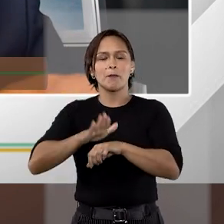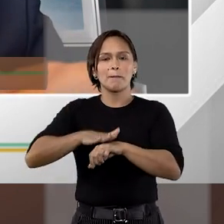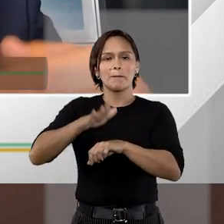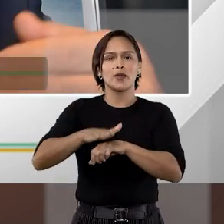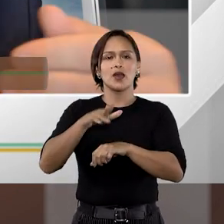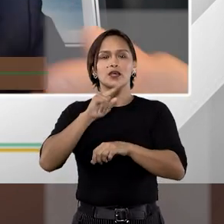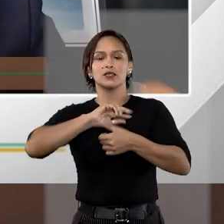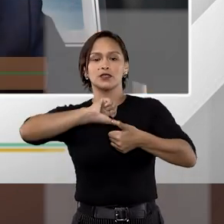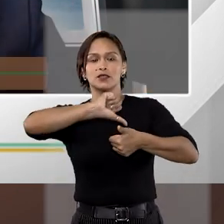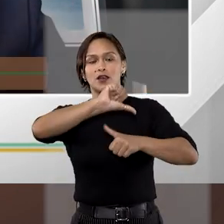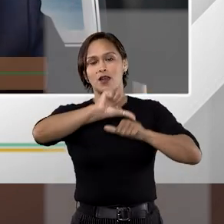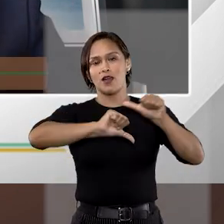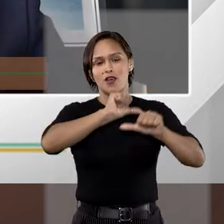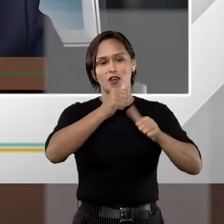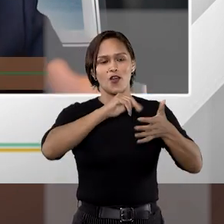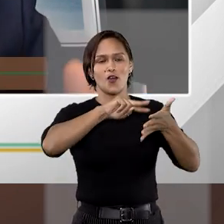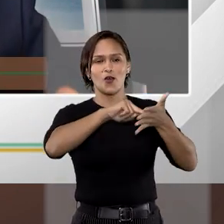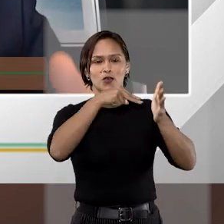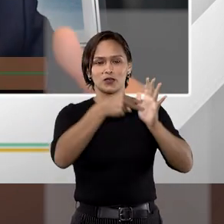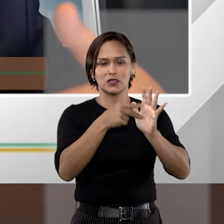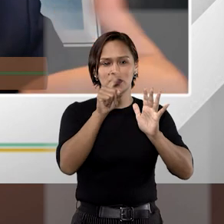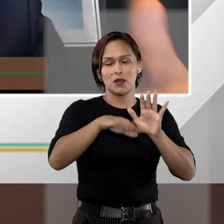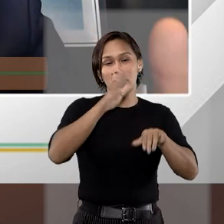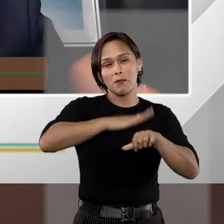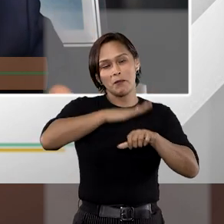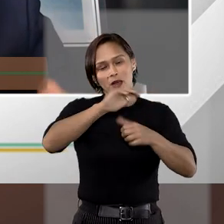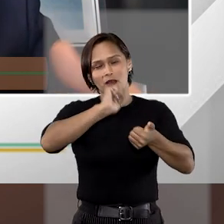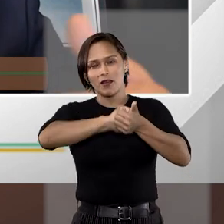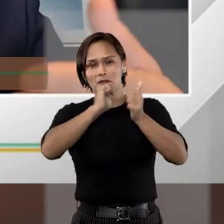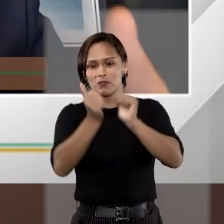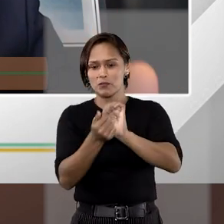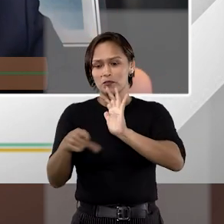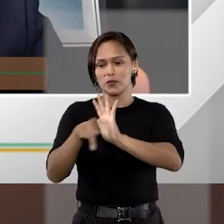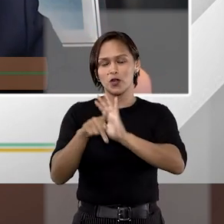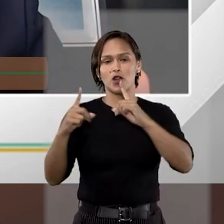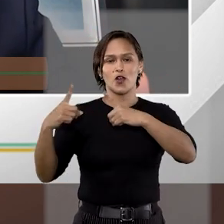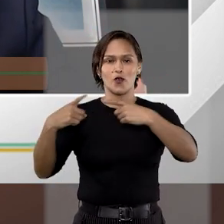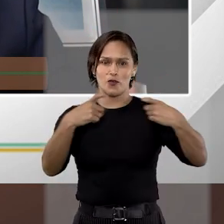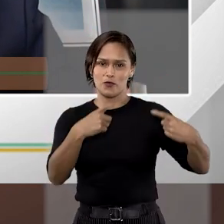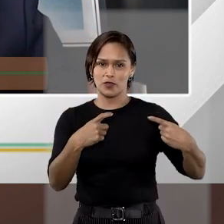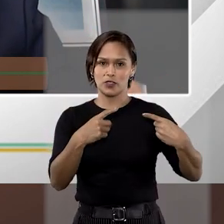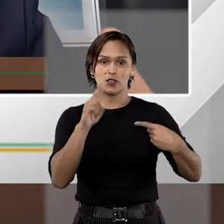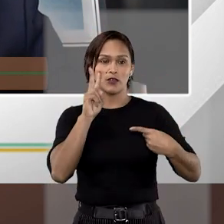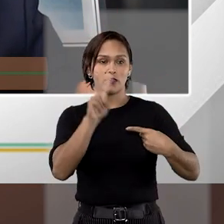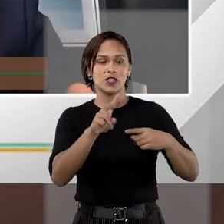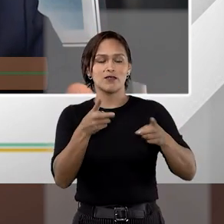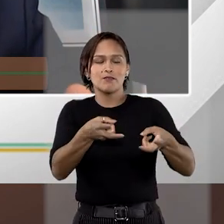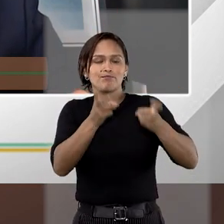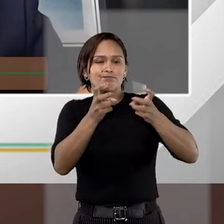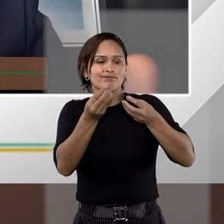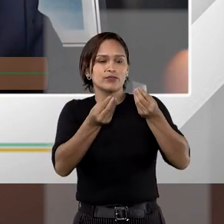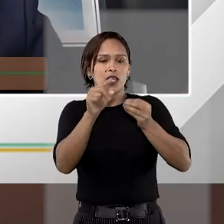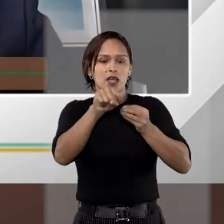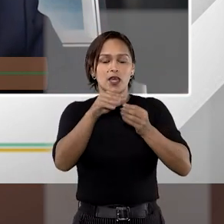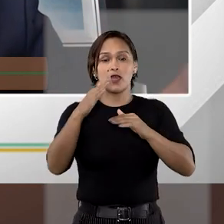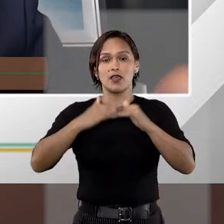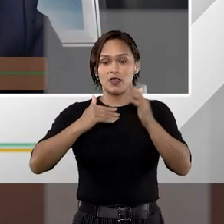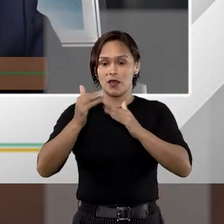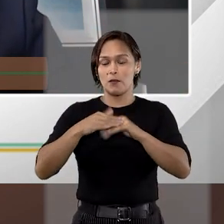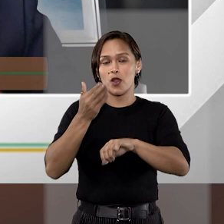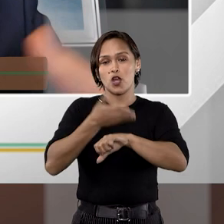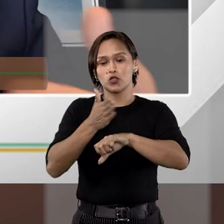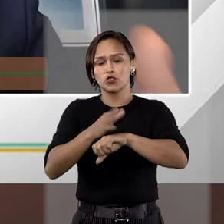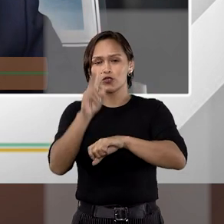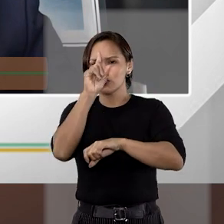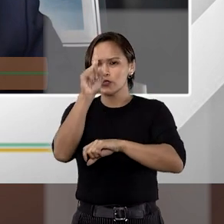busco mas soluções alternativas às soluções mais adequadas para o conflito você vai perceber e na